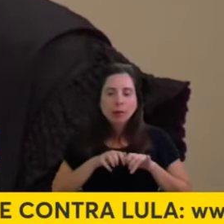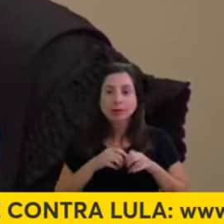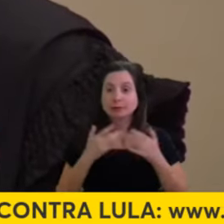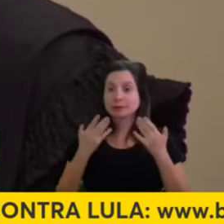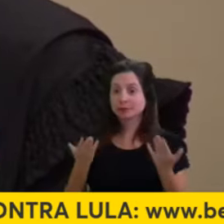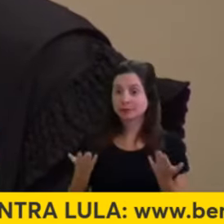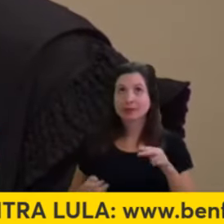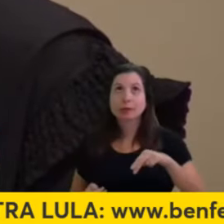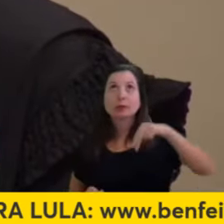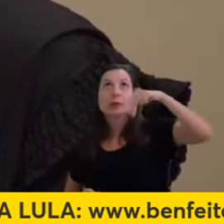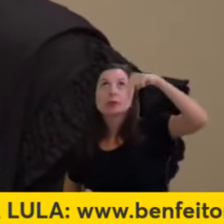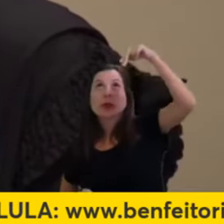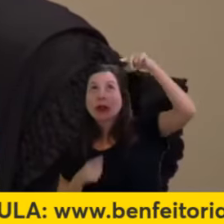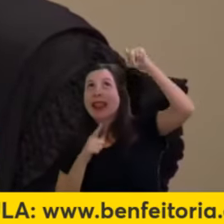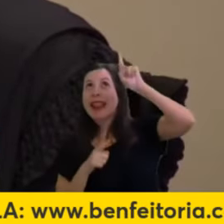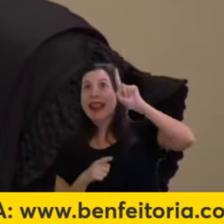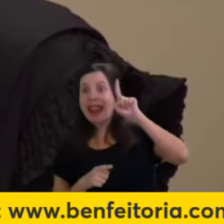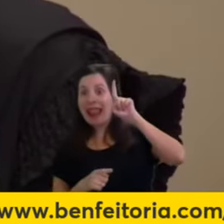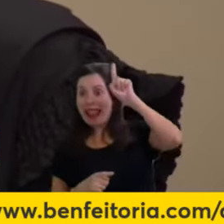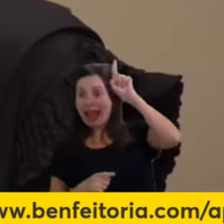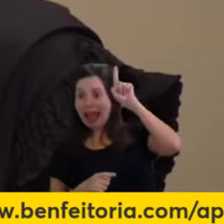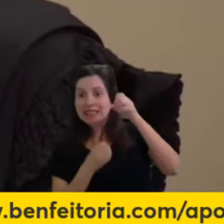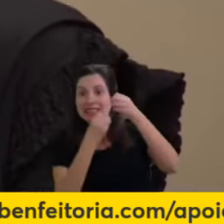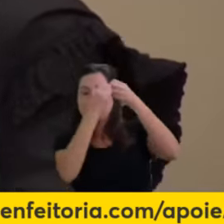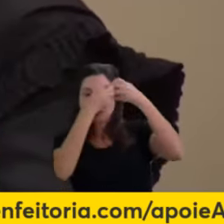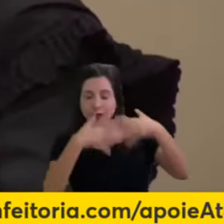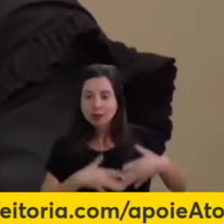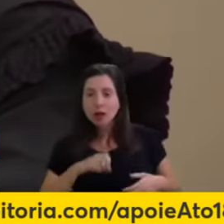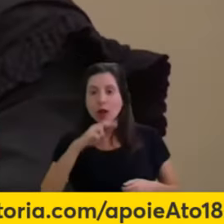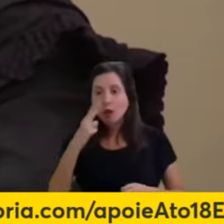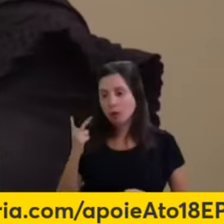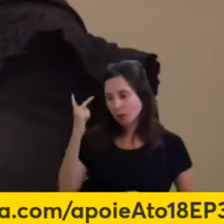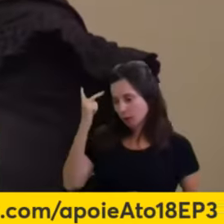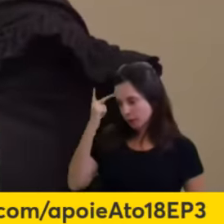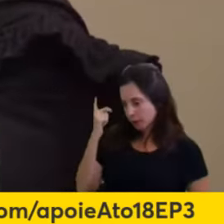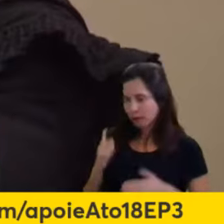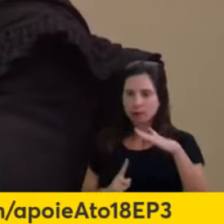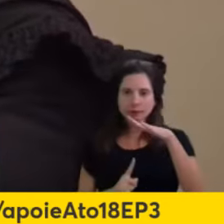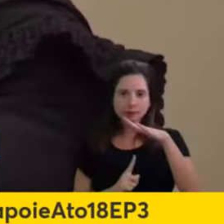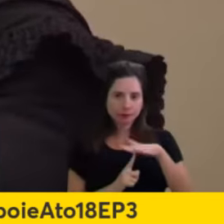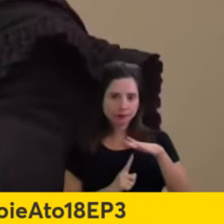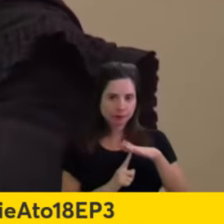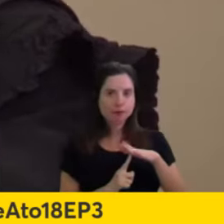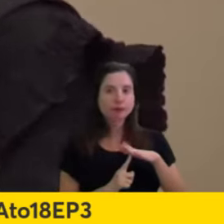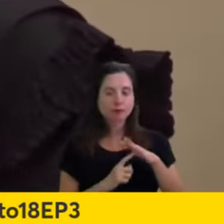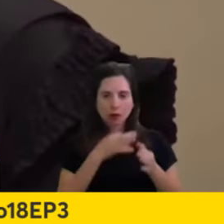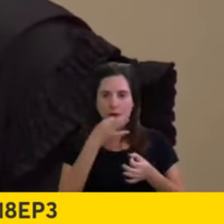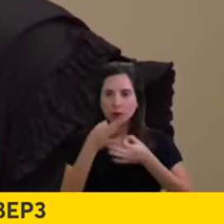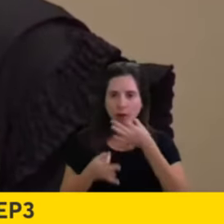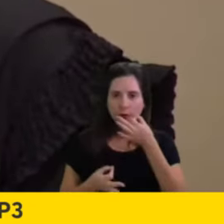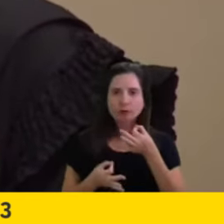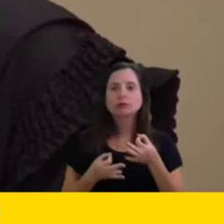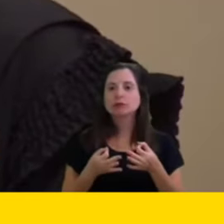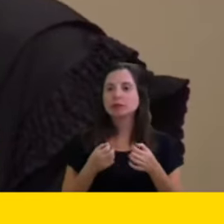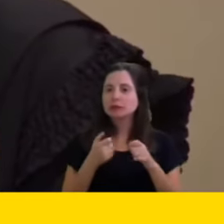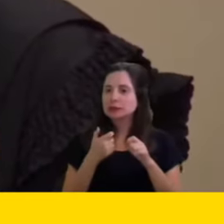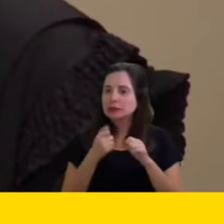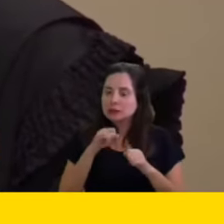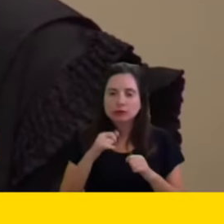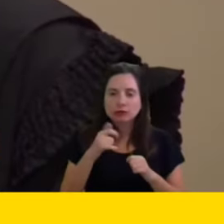Acre seria prejudicado Face o mesmo Cidadão de São Paulo Paraná o que torne a tese inicial sem a prova que me referi